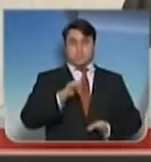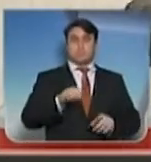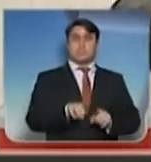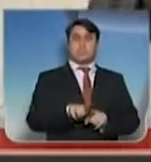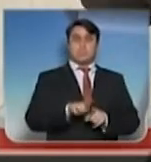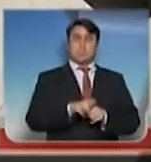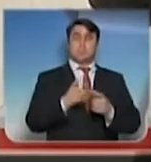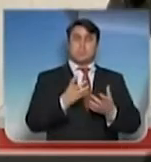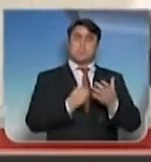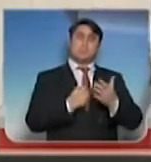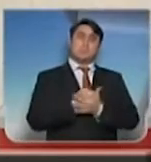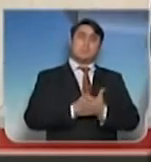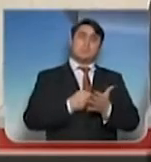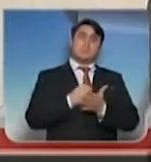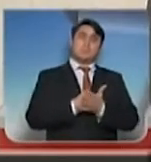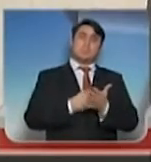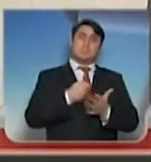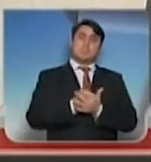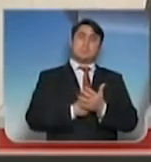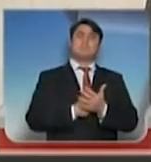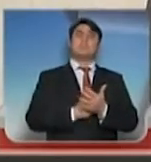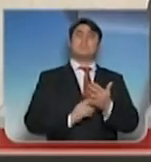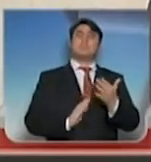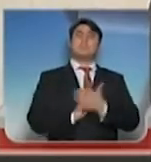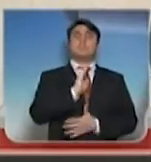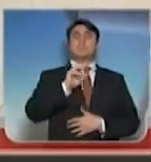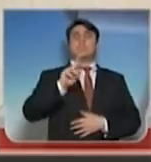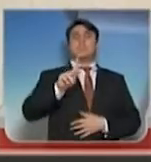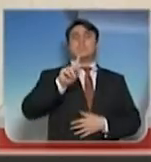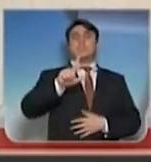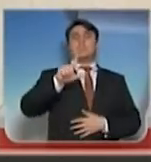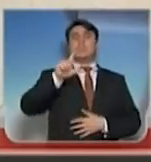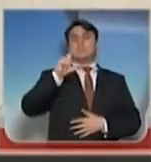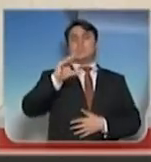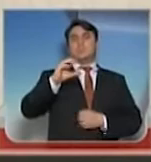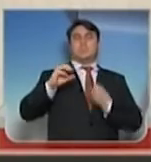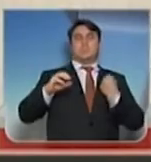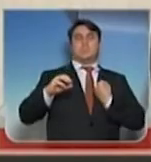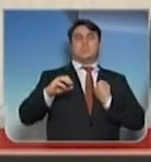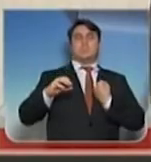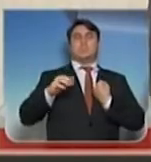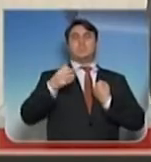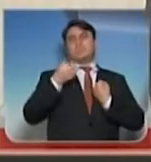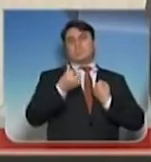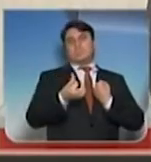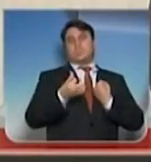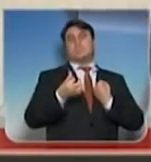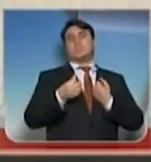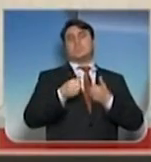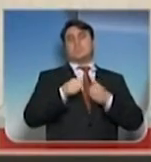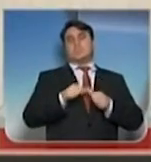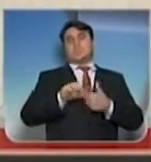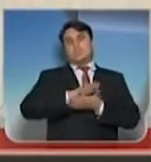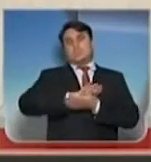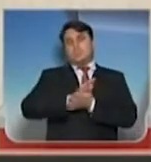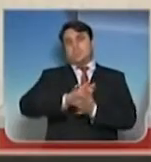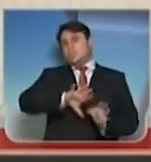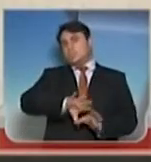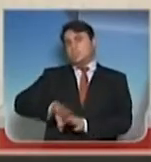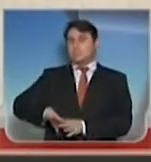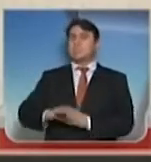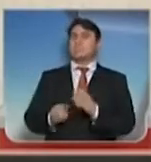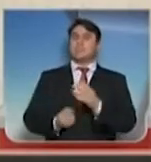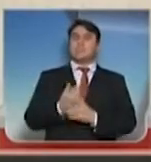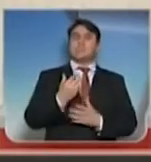nós queremos e vamos votar para aprovar o PLC nº 6 que estilo e cria os cargos